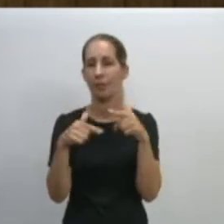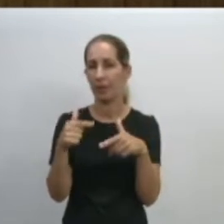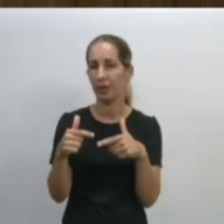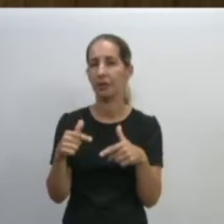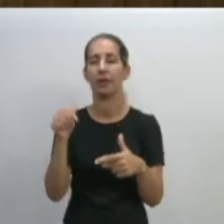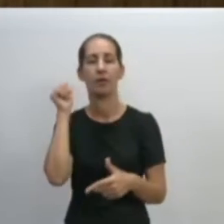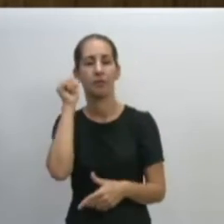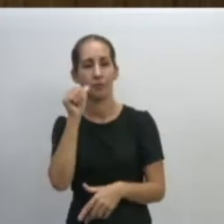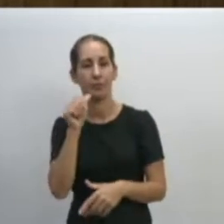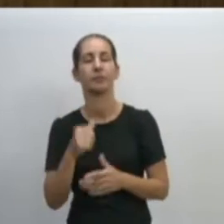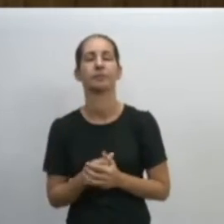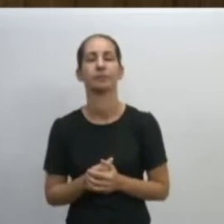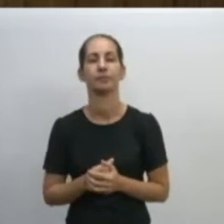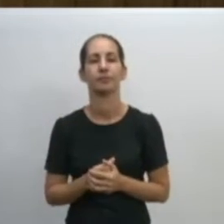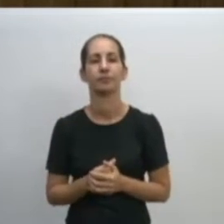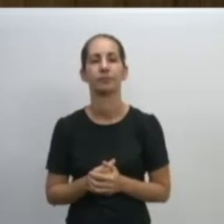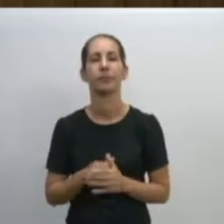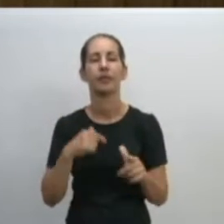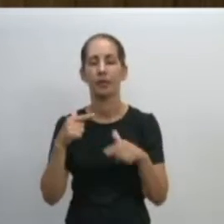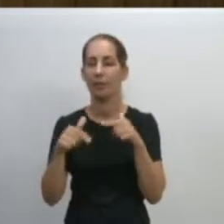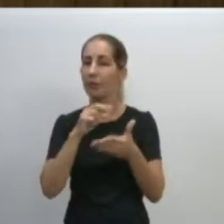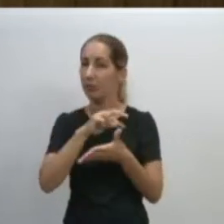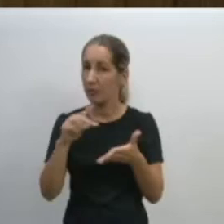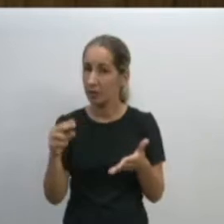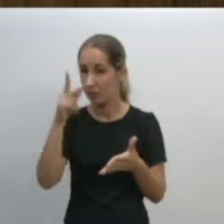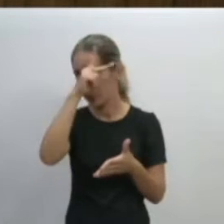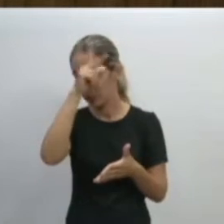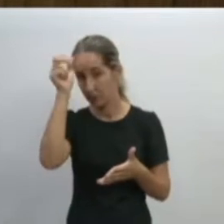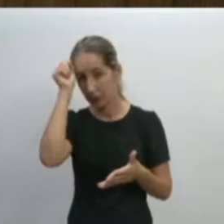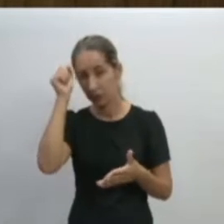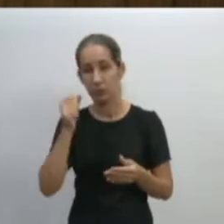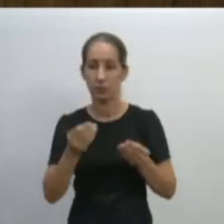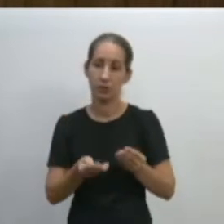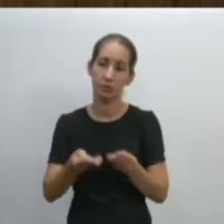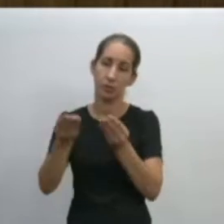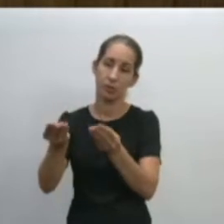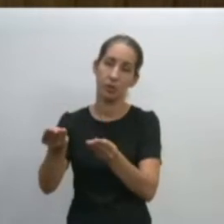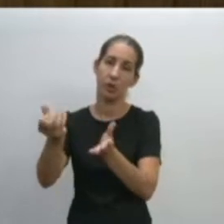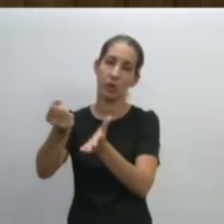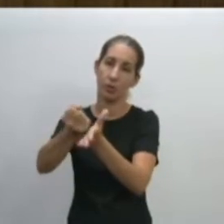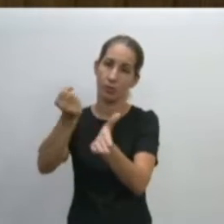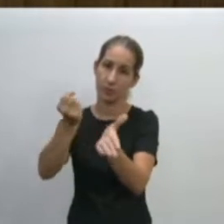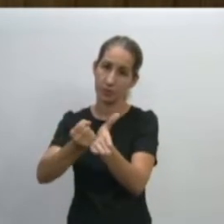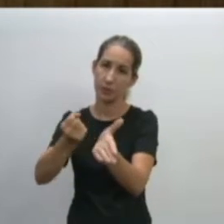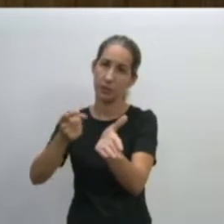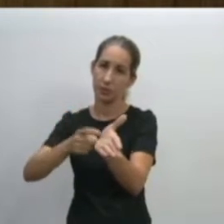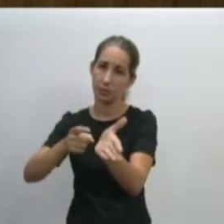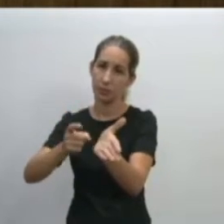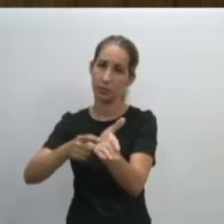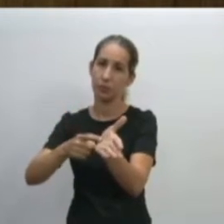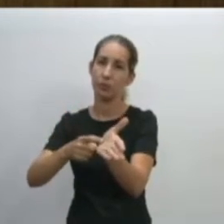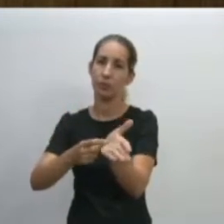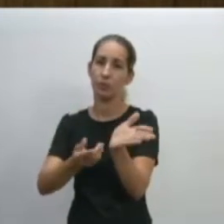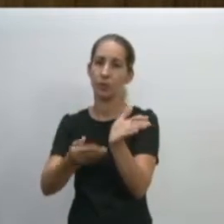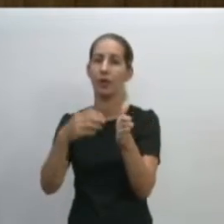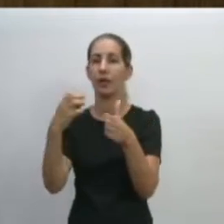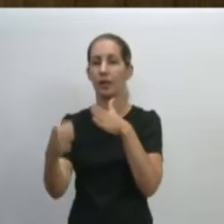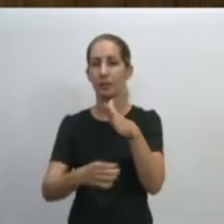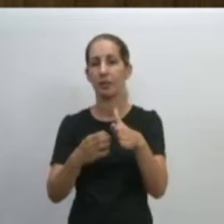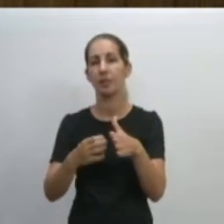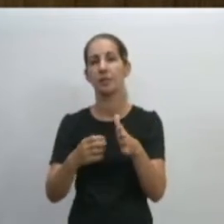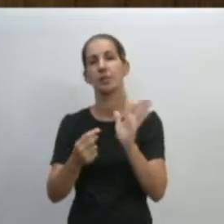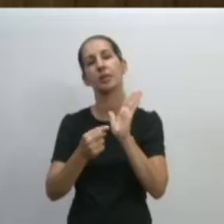empreendedorismo feminino. E, a partir dessas ações, o município vai disponibilizar um selo, né, para que essas empresas elas tenham